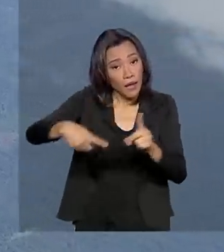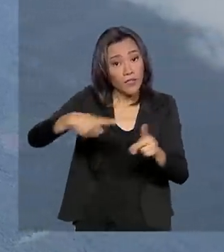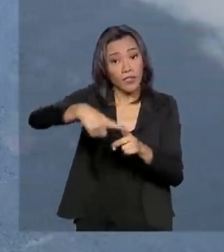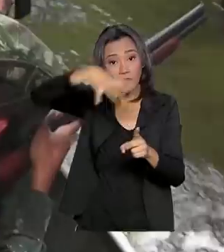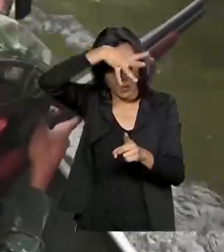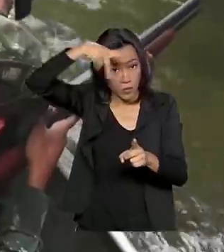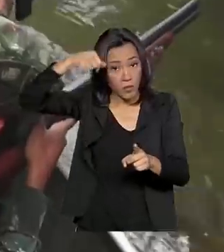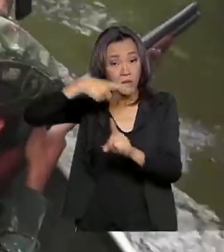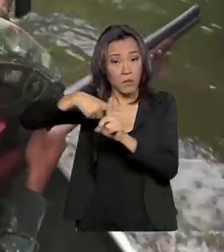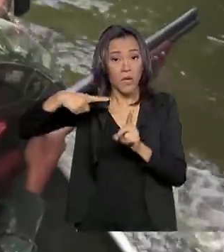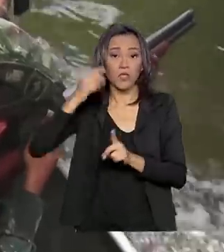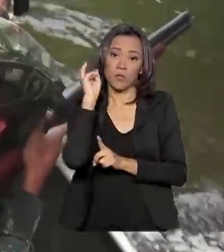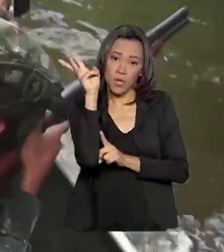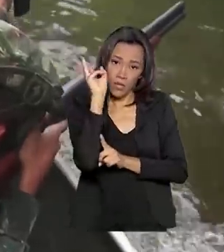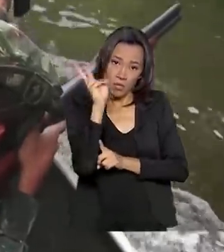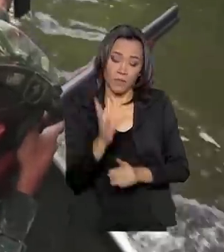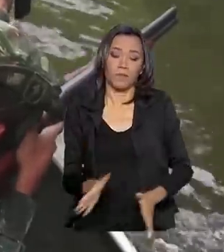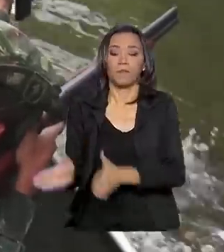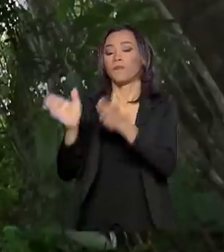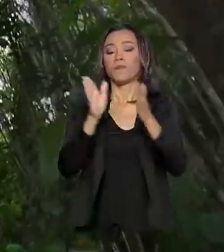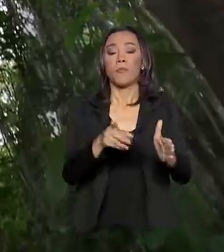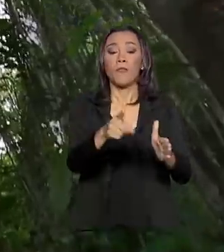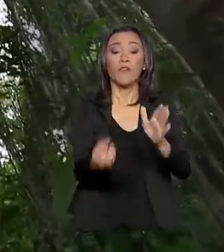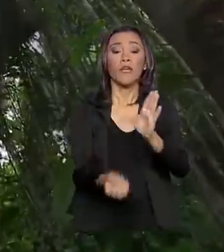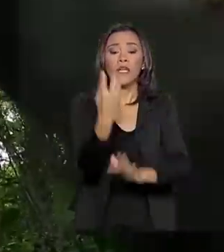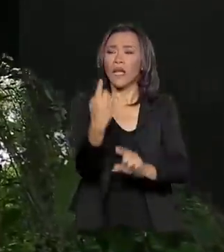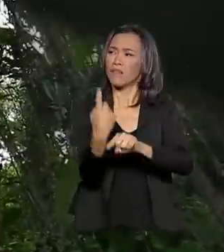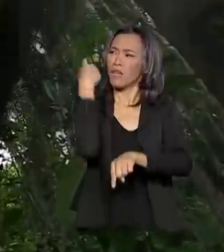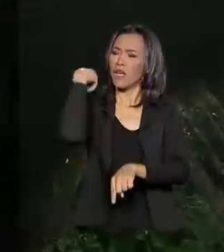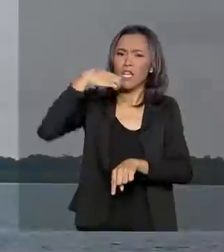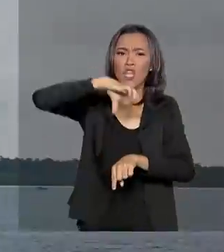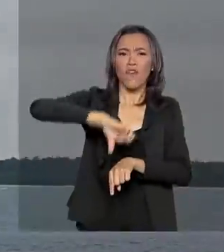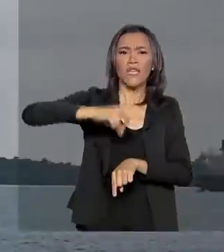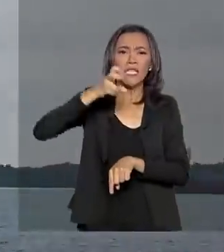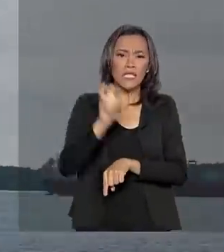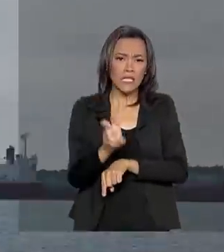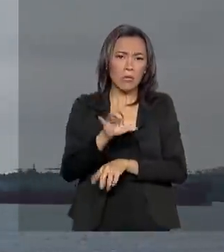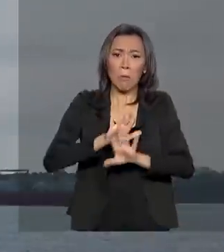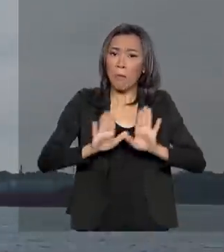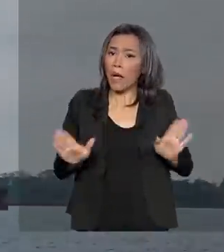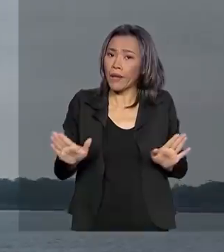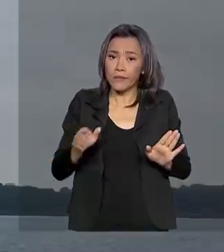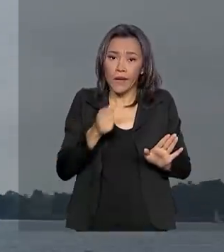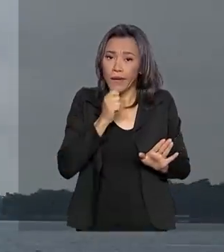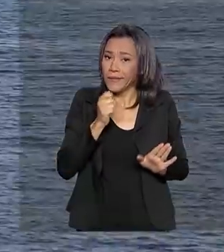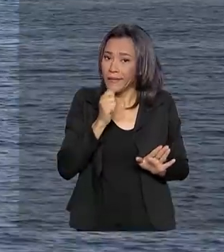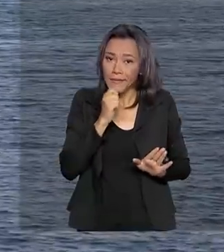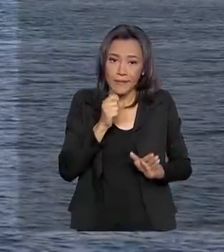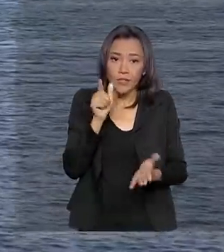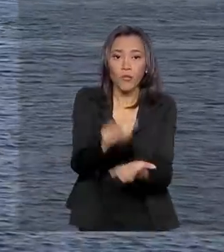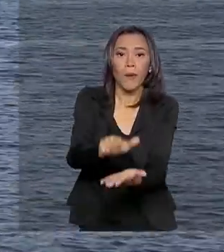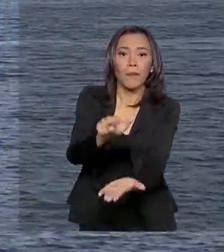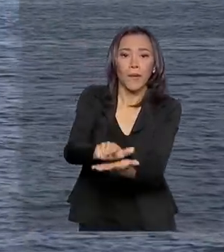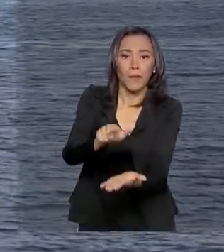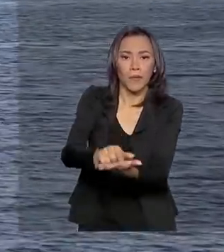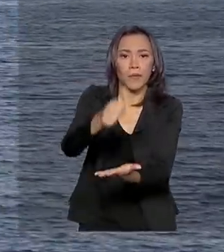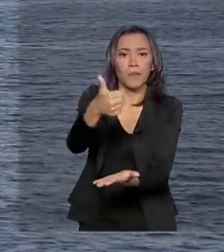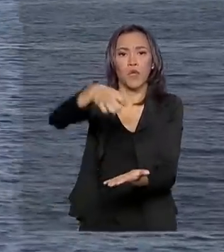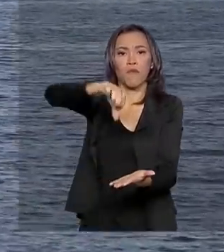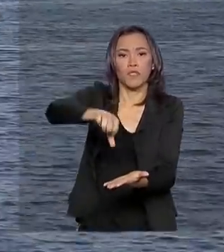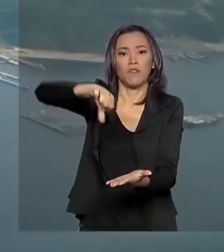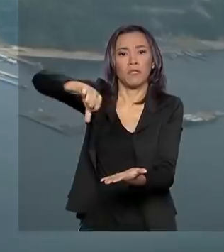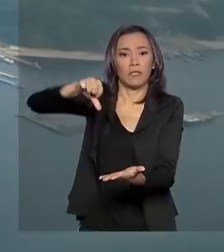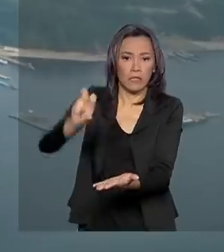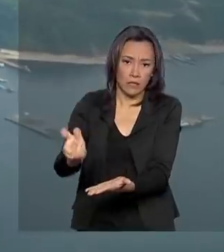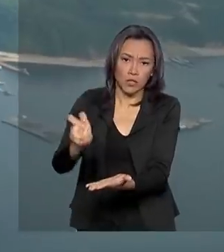Amazônia foi criado em 1995, mas não tinha saído do papel. Recriado pelo presidente Jair Bolsonaro, o órgão tem poderes para